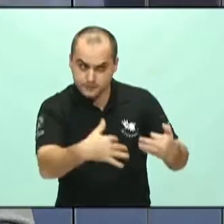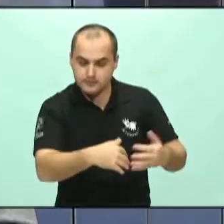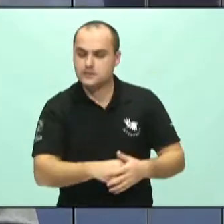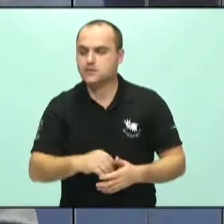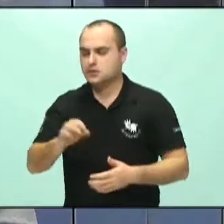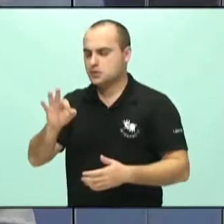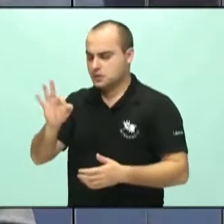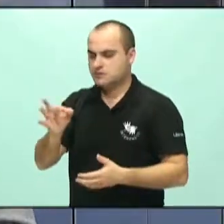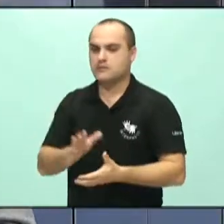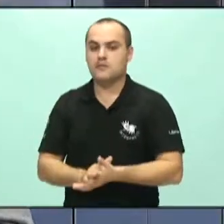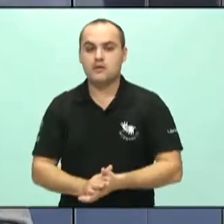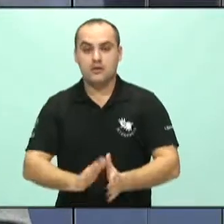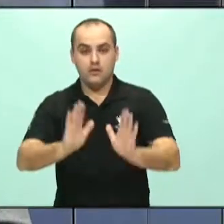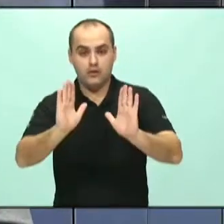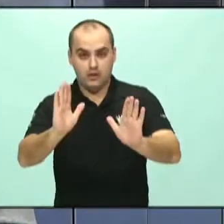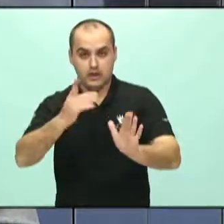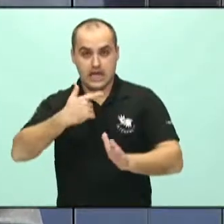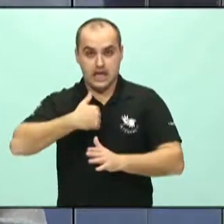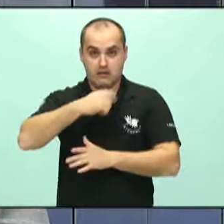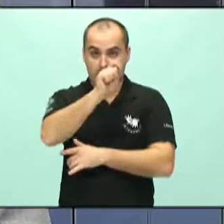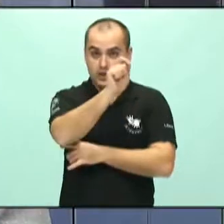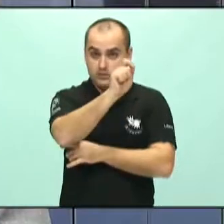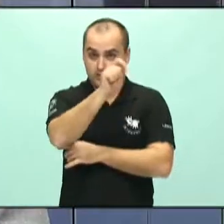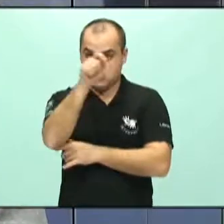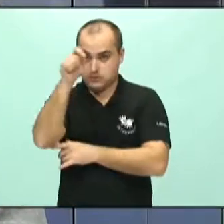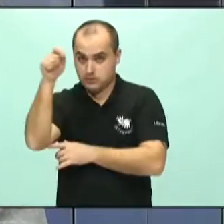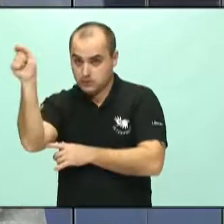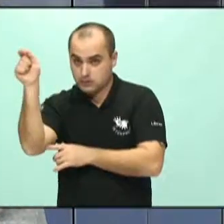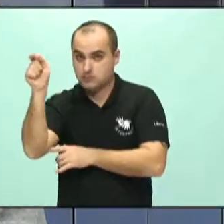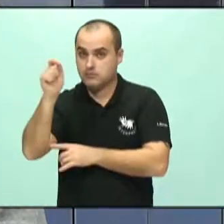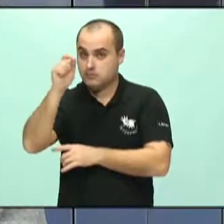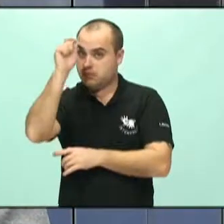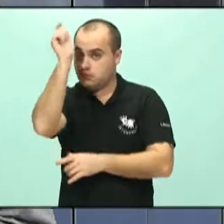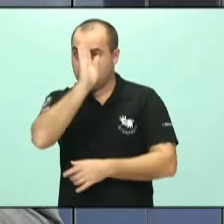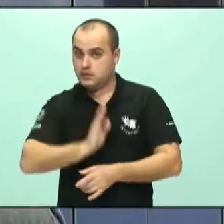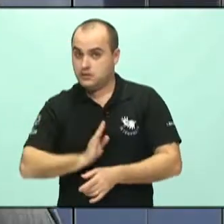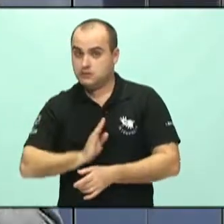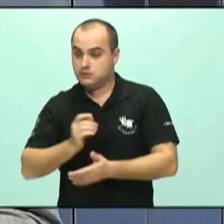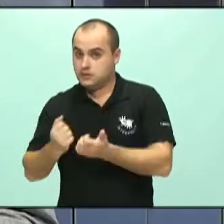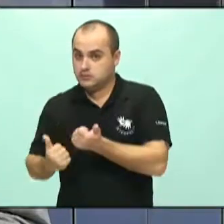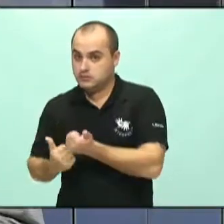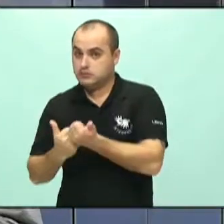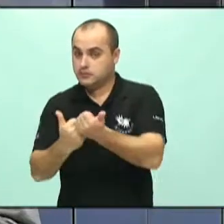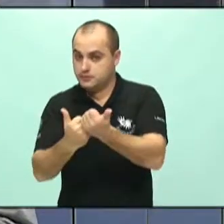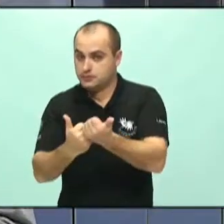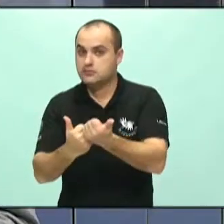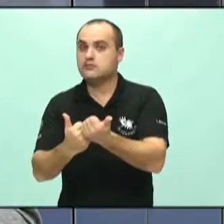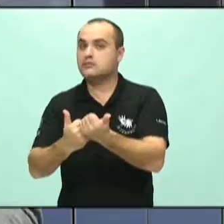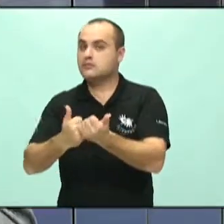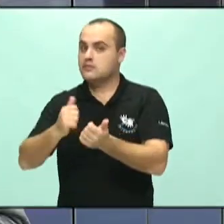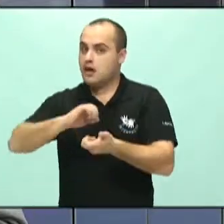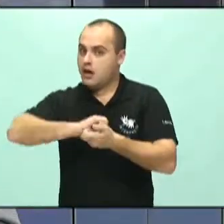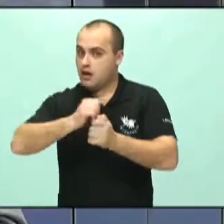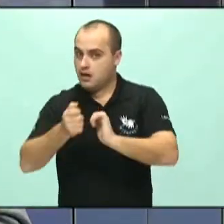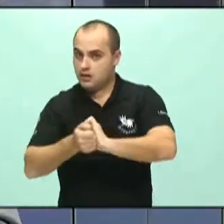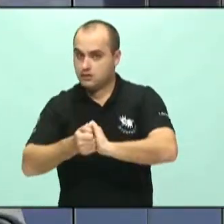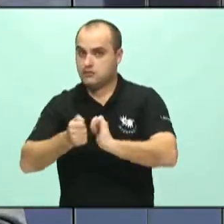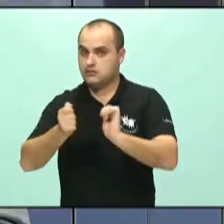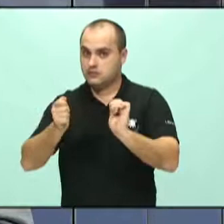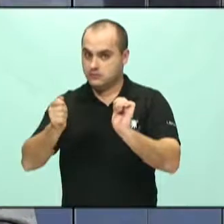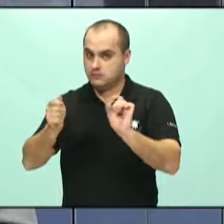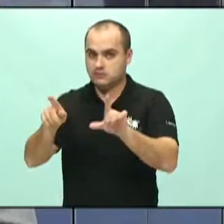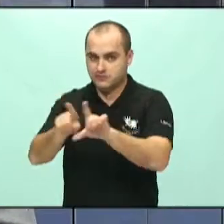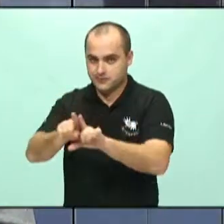acontece? Eu faço parte da Associação Brasileira de Apoio ao Desenvolvimento da Arte Capoeira, que significa Abadá Capoeira. Eu sou formado em